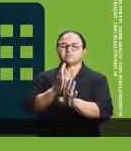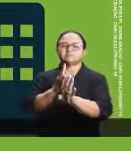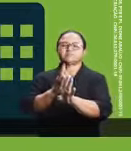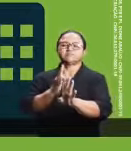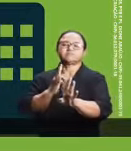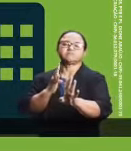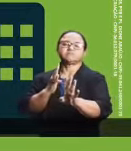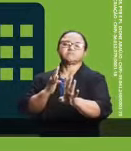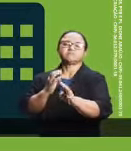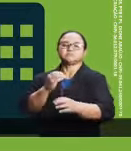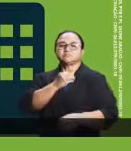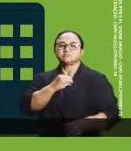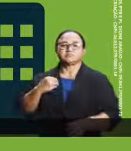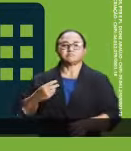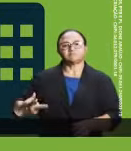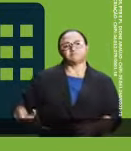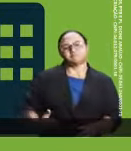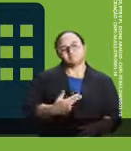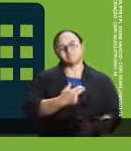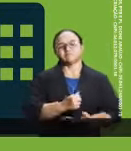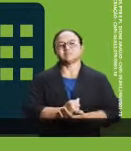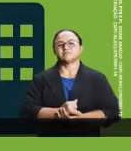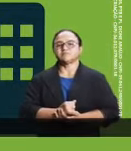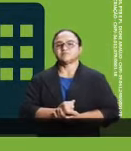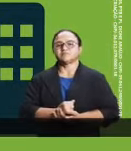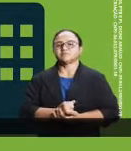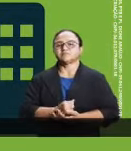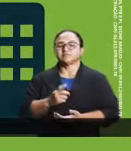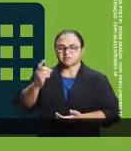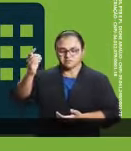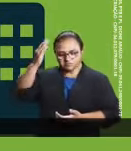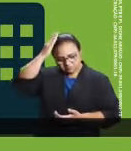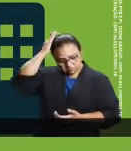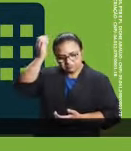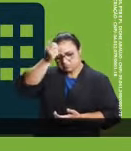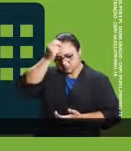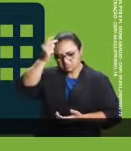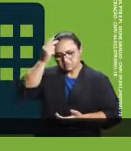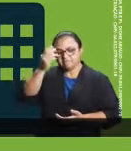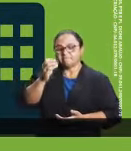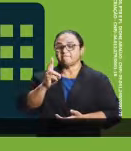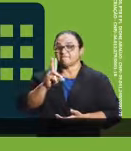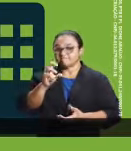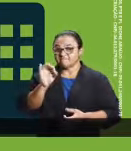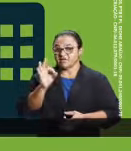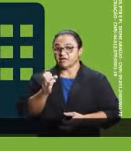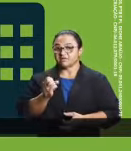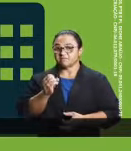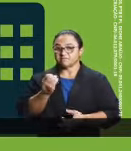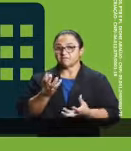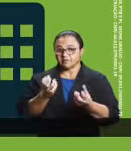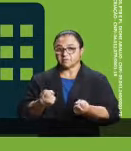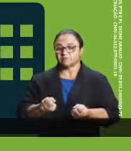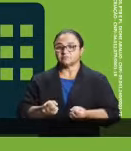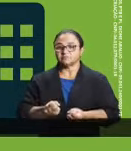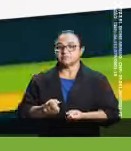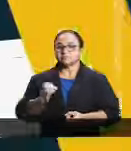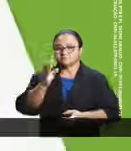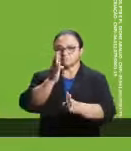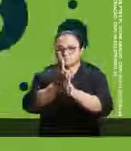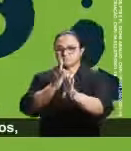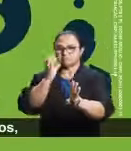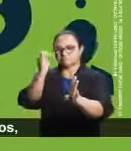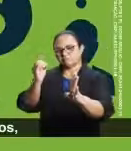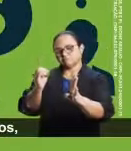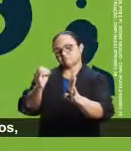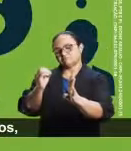fila de espera por exames e cirurgias Conde na prefeitura vamos implantar o projeto fila zero